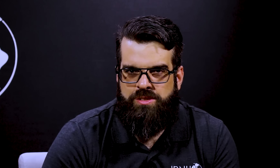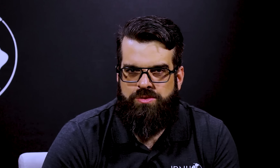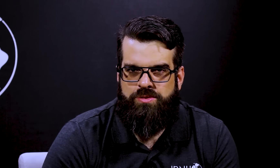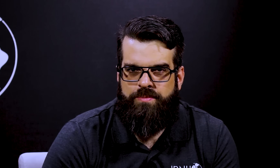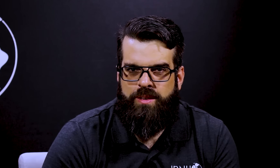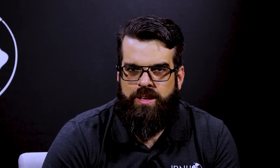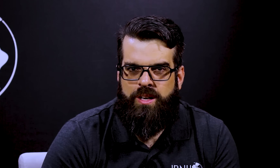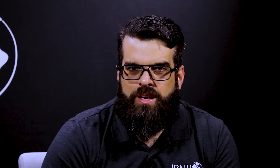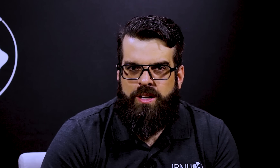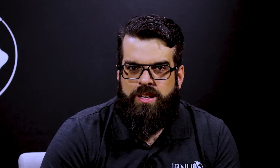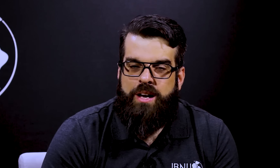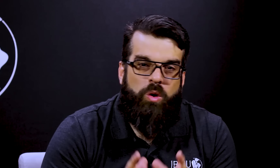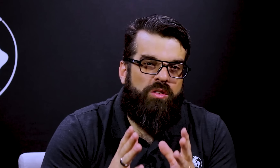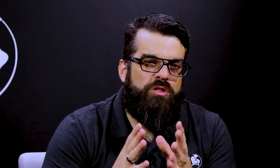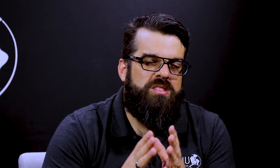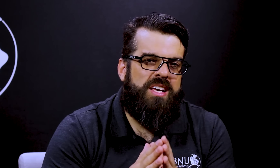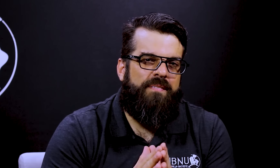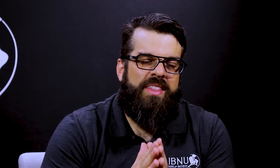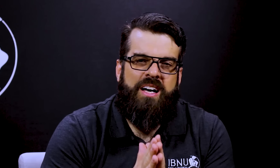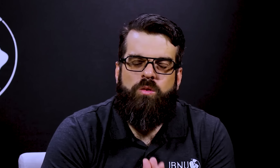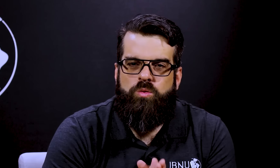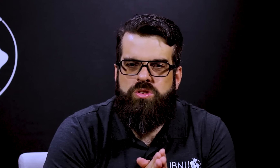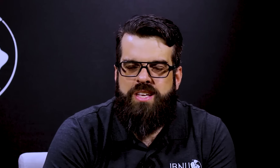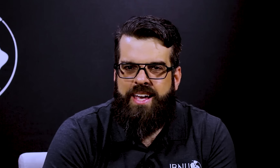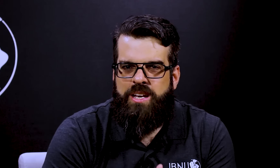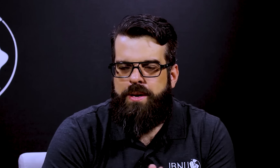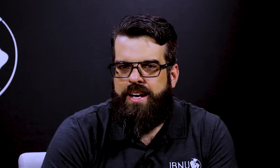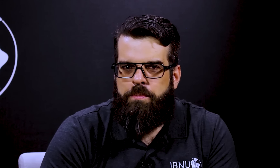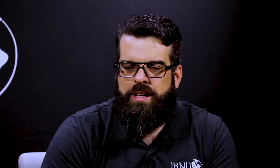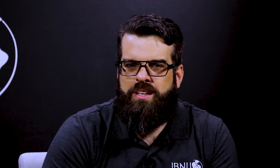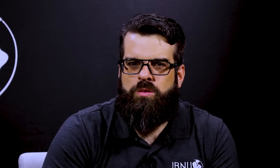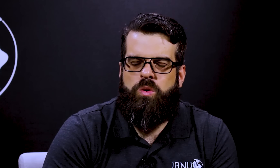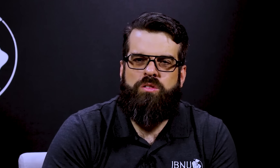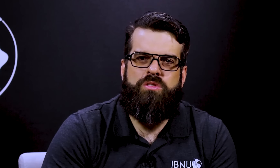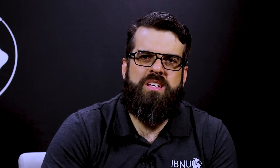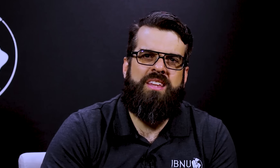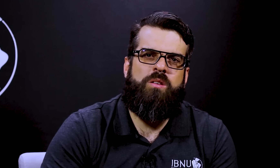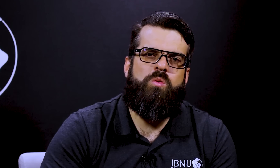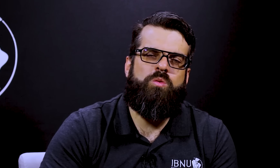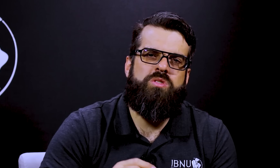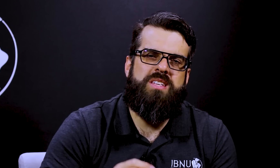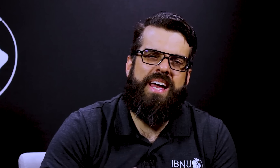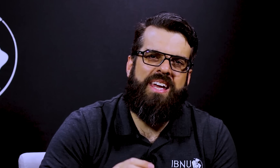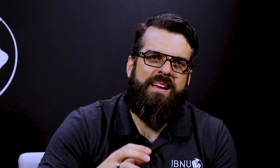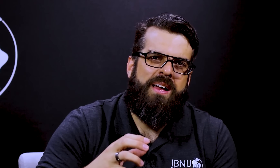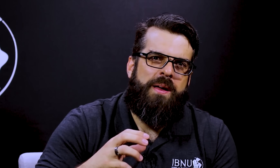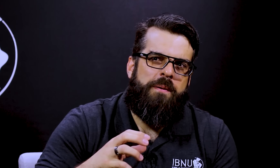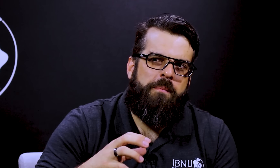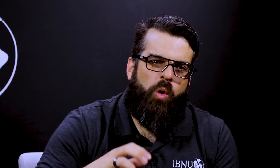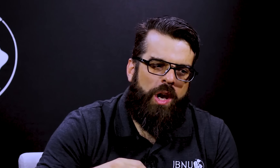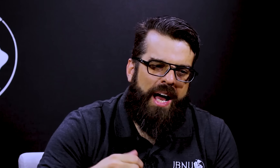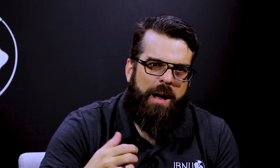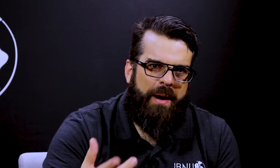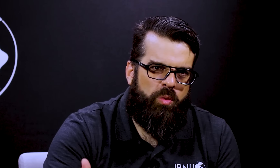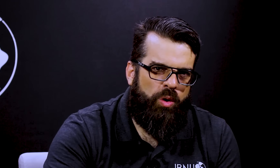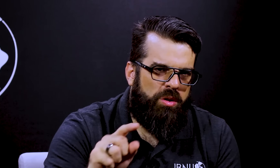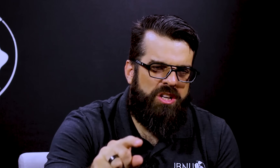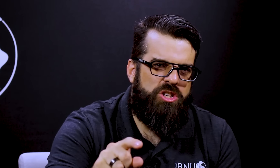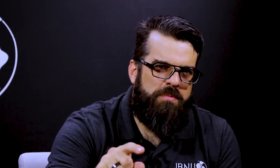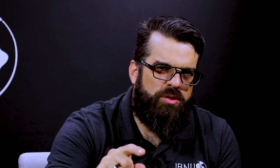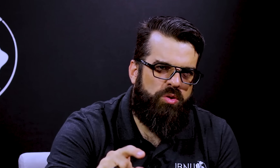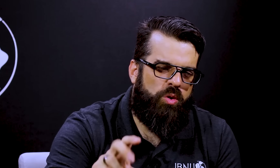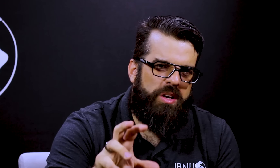troca disso. E aí quando você não consegue liberar perdão, quando você não consegue olhar para